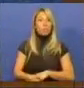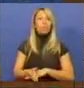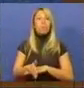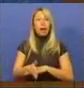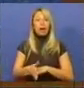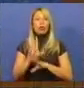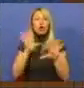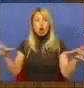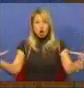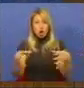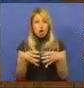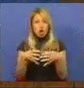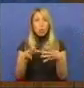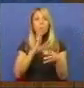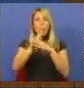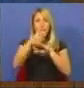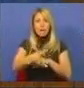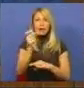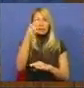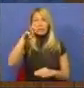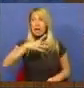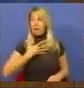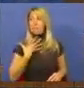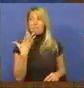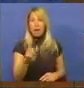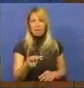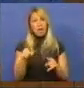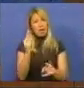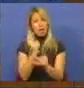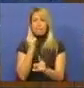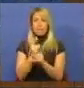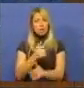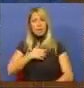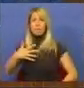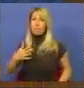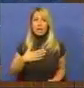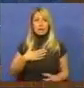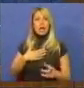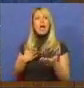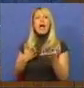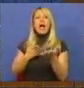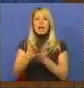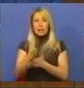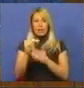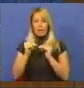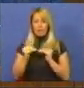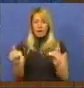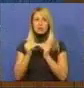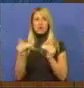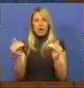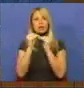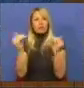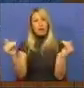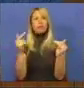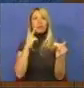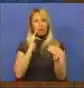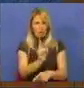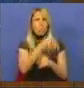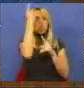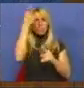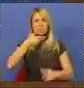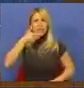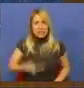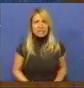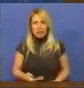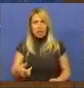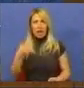Armada que andou aí pelos mares fora. Esta empresa é a mesma empresa, através de várias fases. Vamos deitar fora o saber acumulado, a